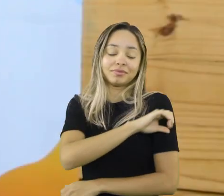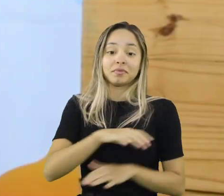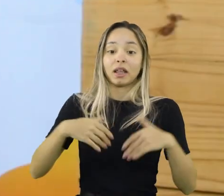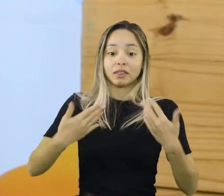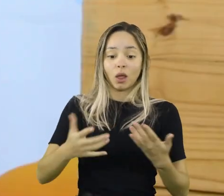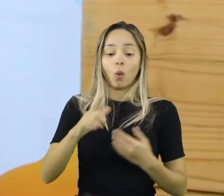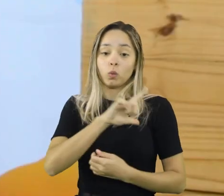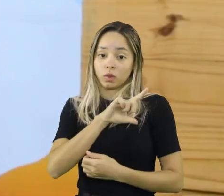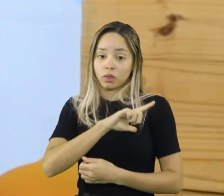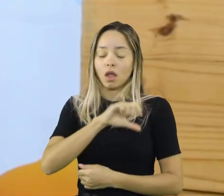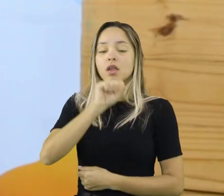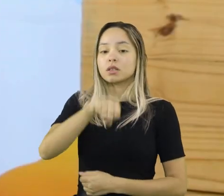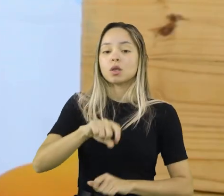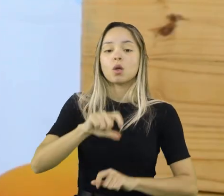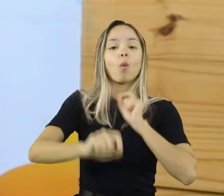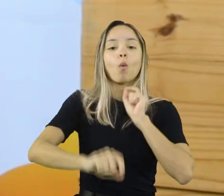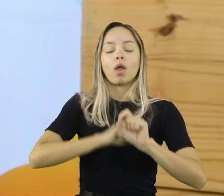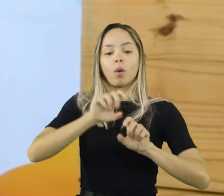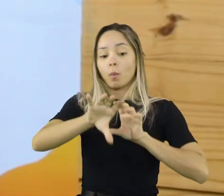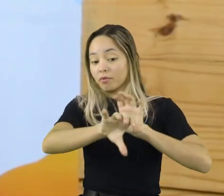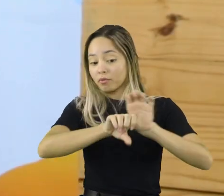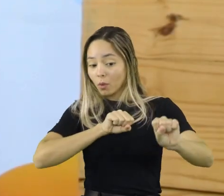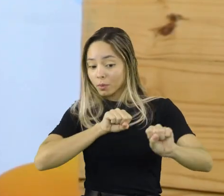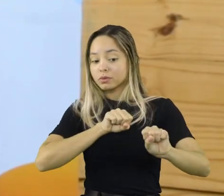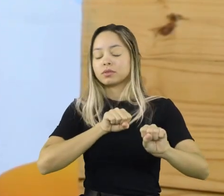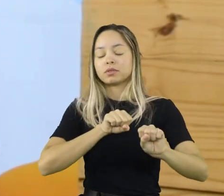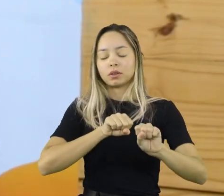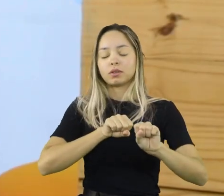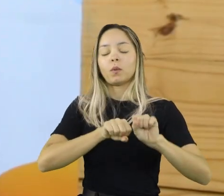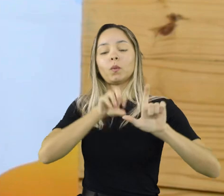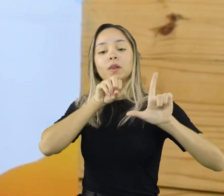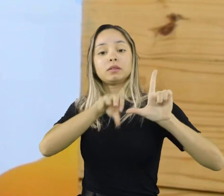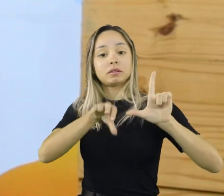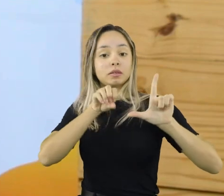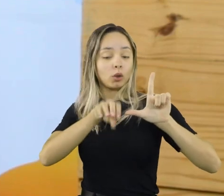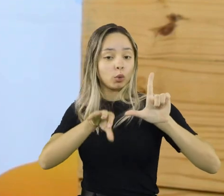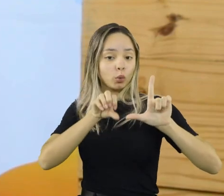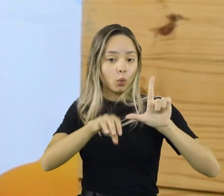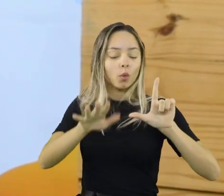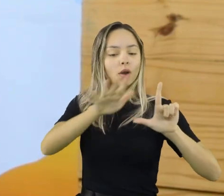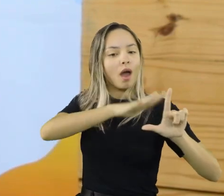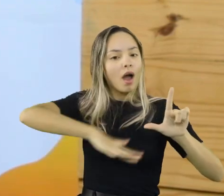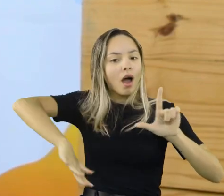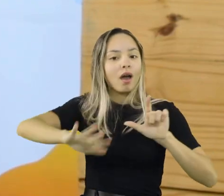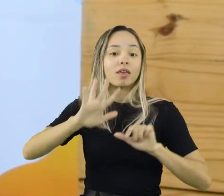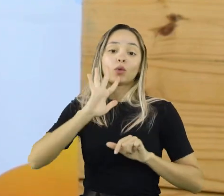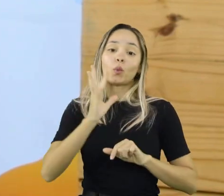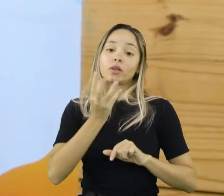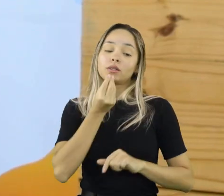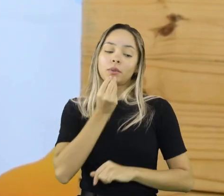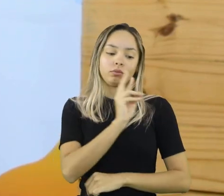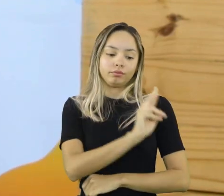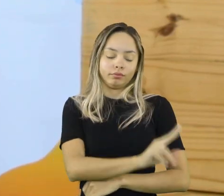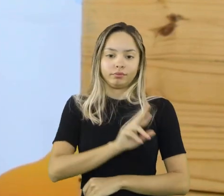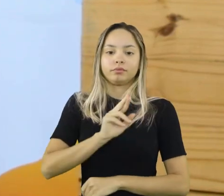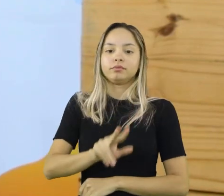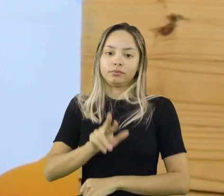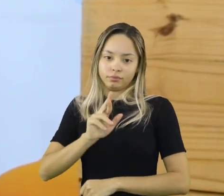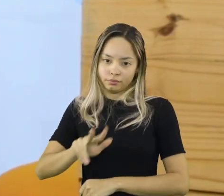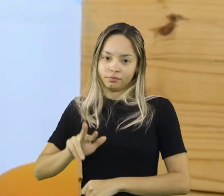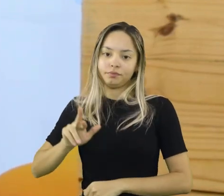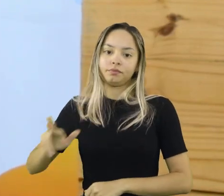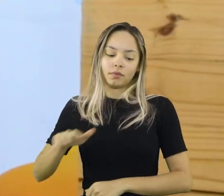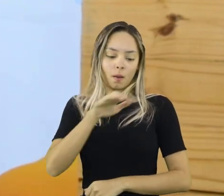ano, exige-se uma formação de licenciatura em áreas de conhecimento. E aí